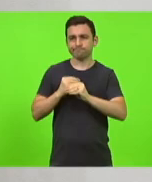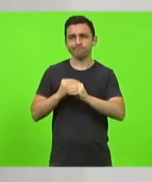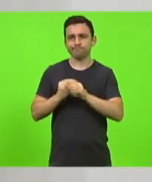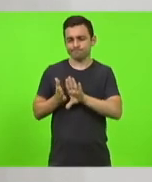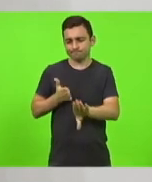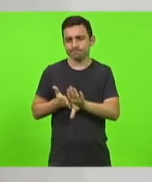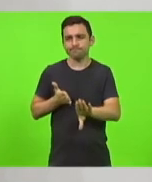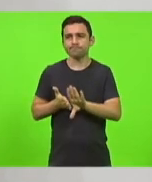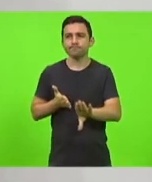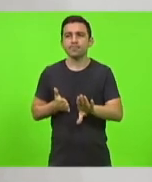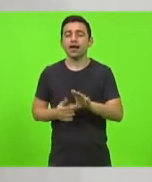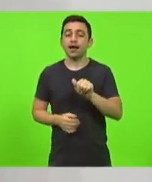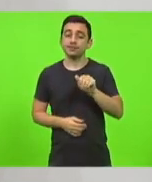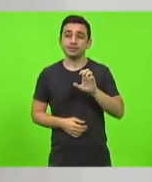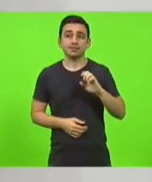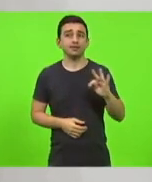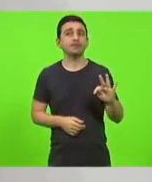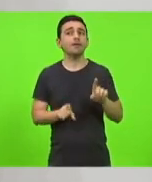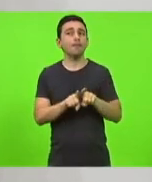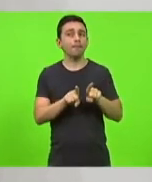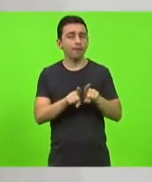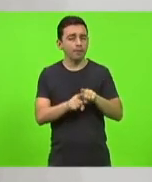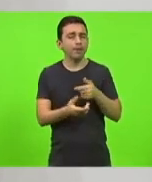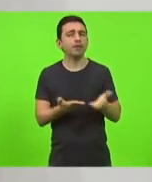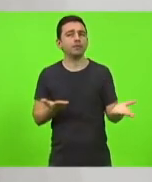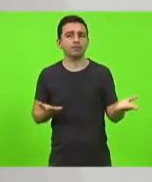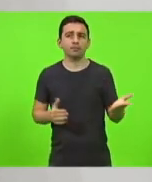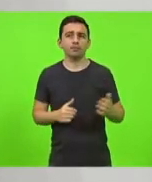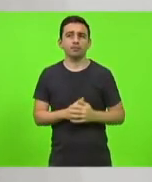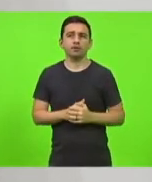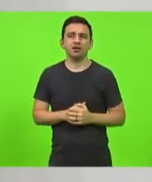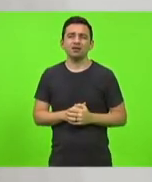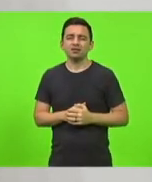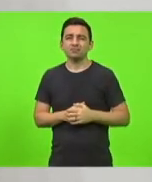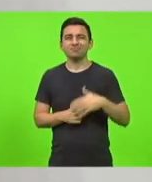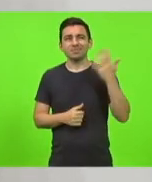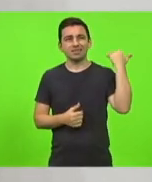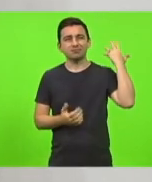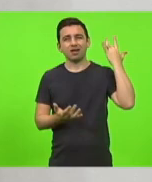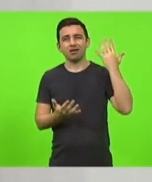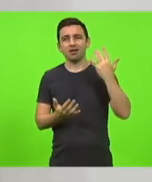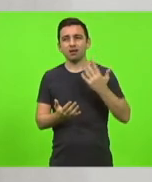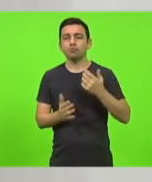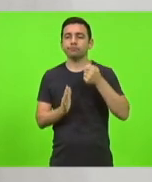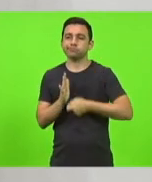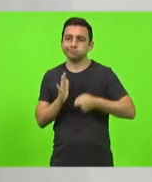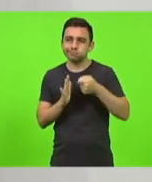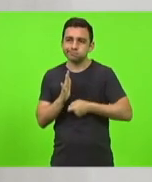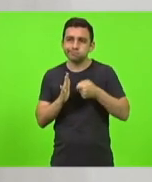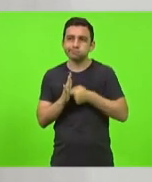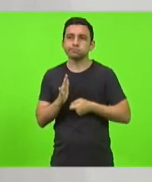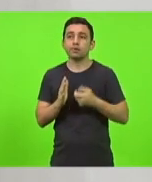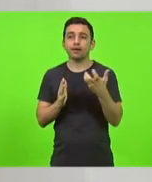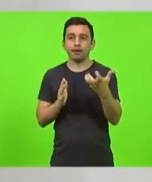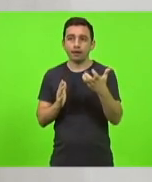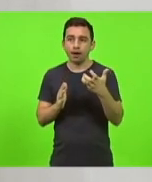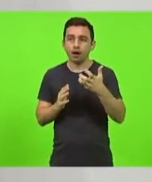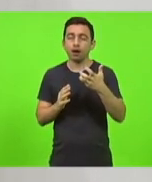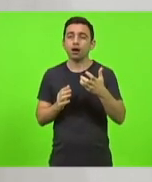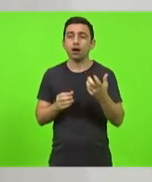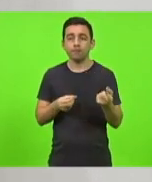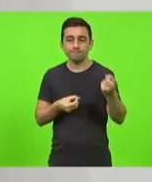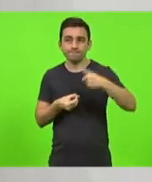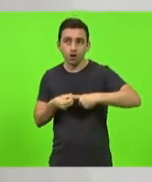os ACTs também perderam naquele momento. De lá para cá, vem se lutando muito para ter recomposição